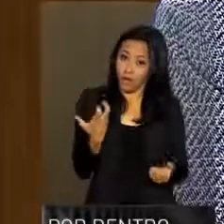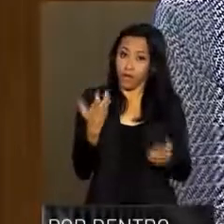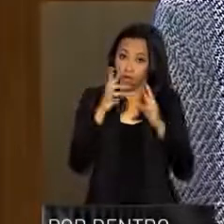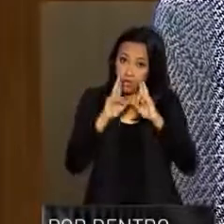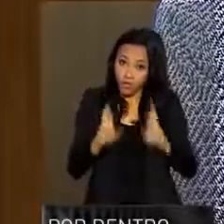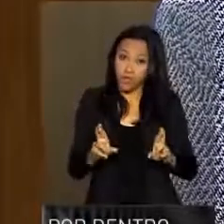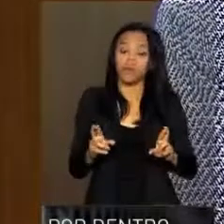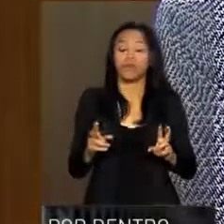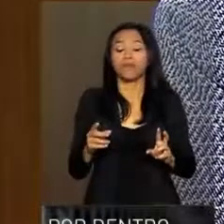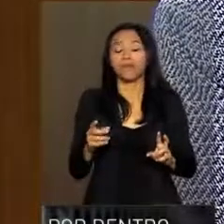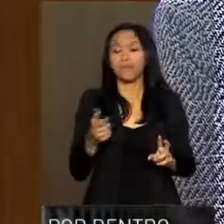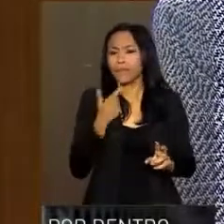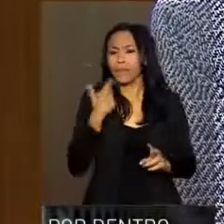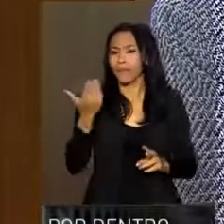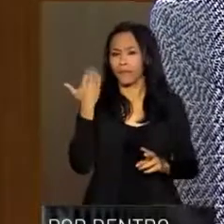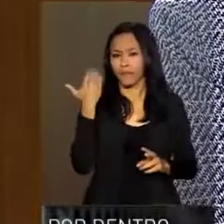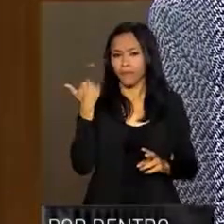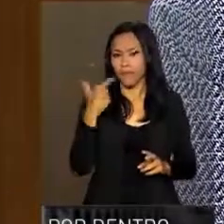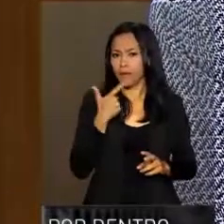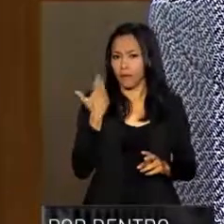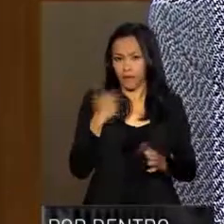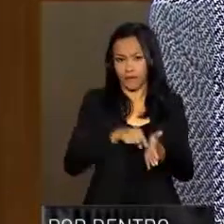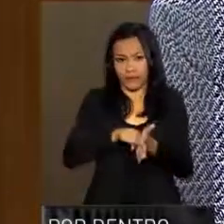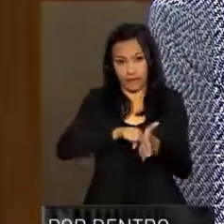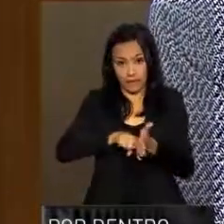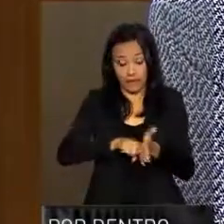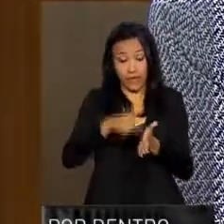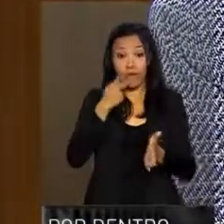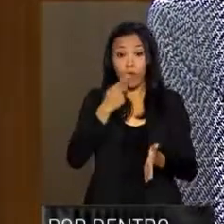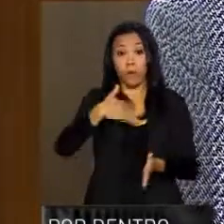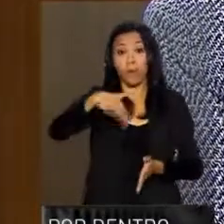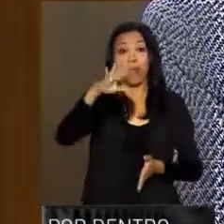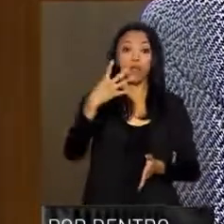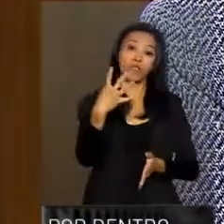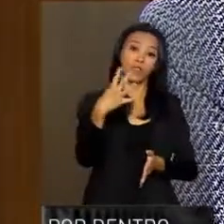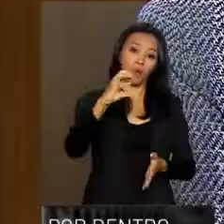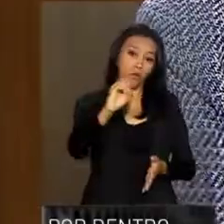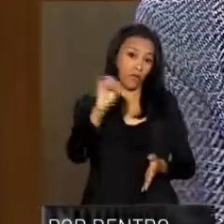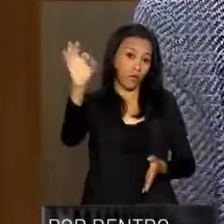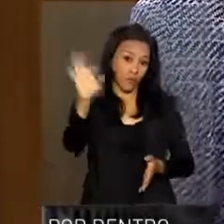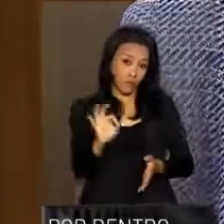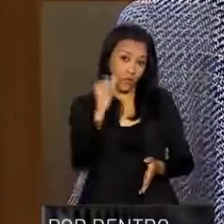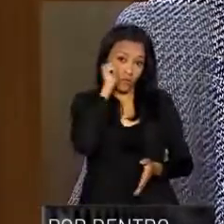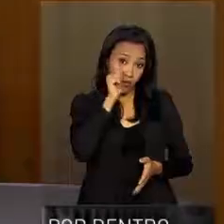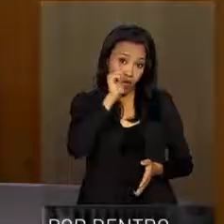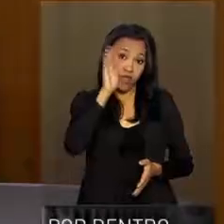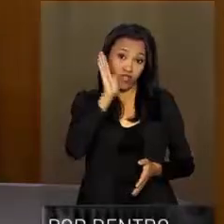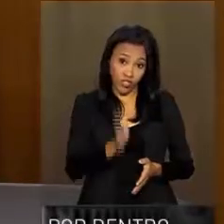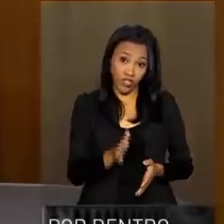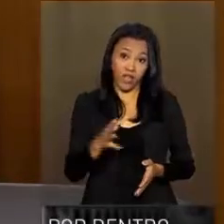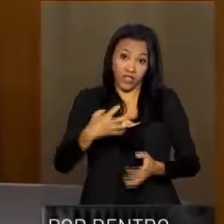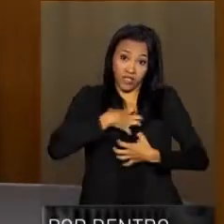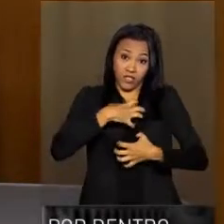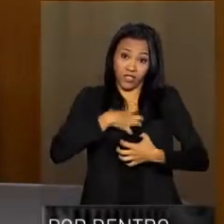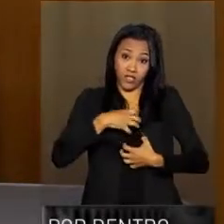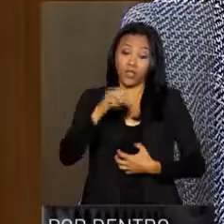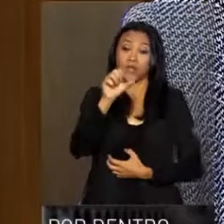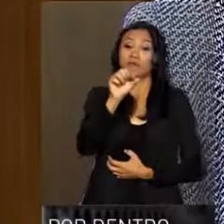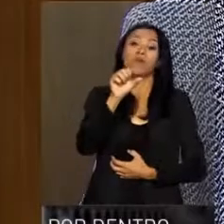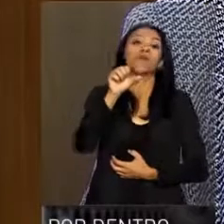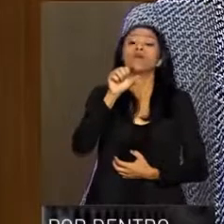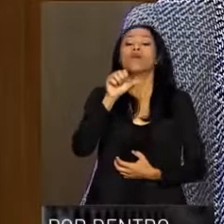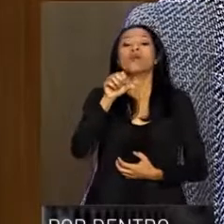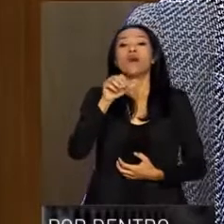mateus kida recente mostrando que mais de 40% das mulheres já foram assediados e 10% nos ônibus